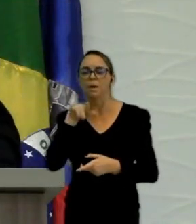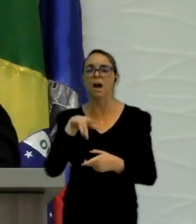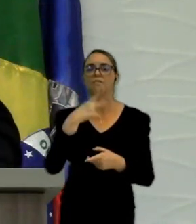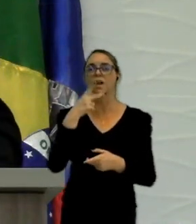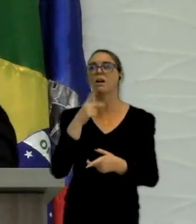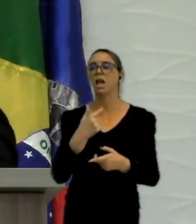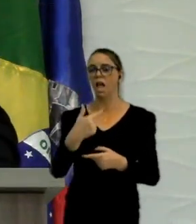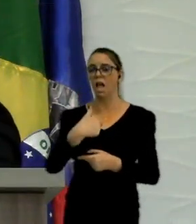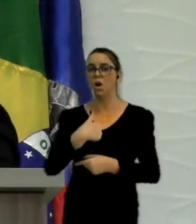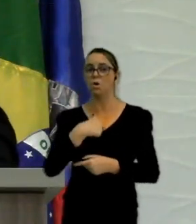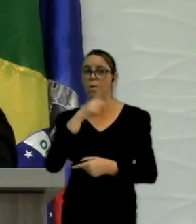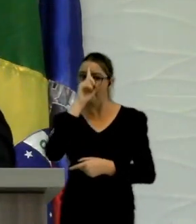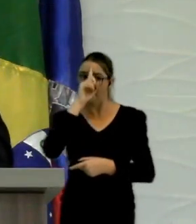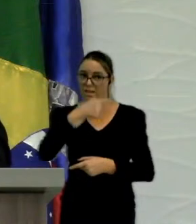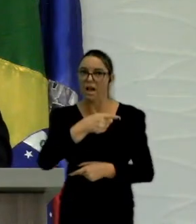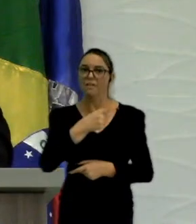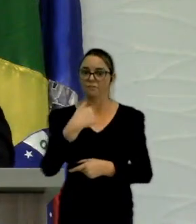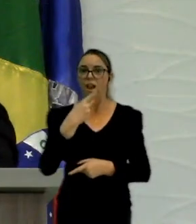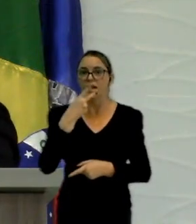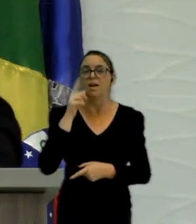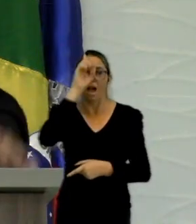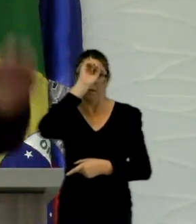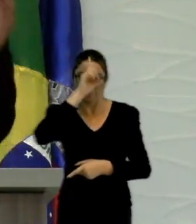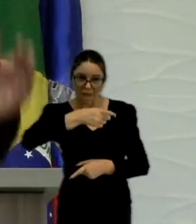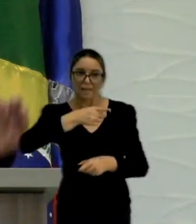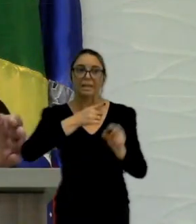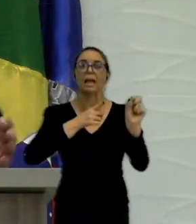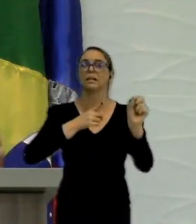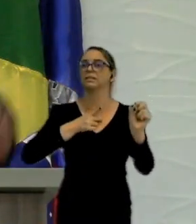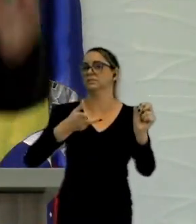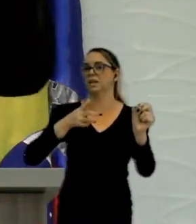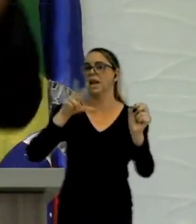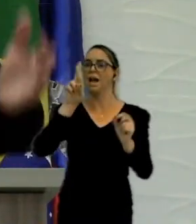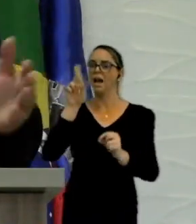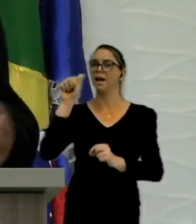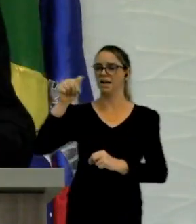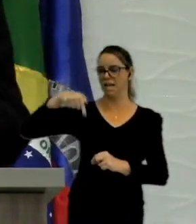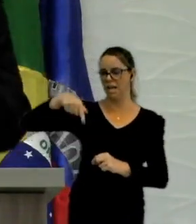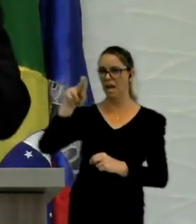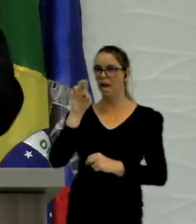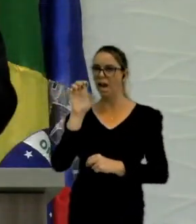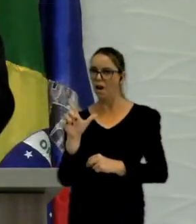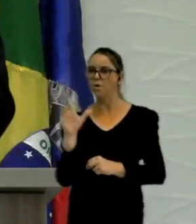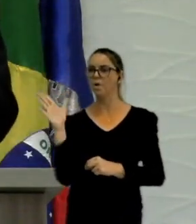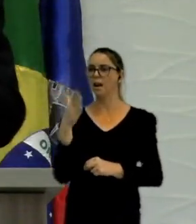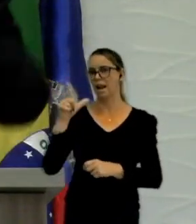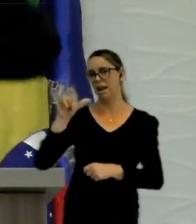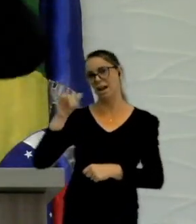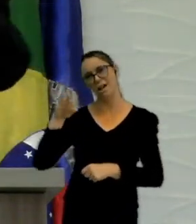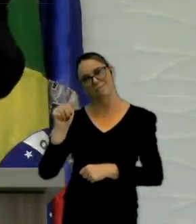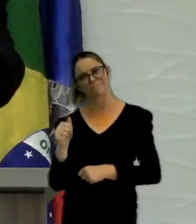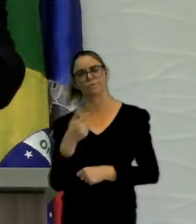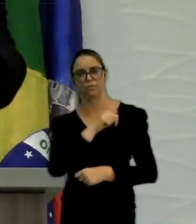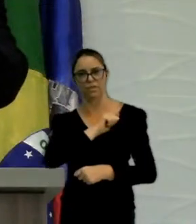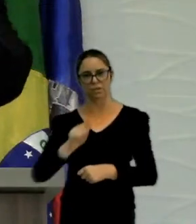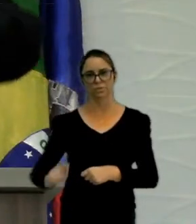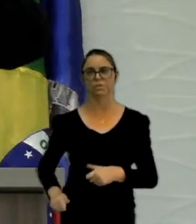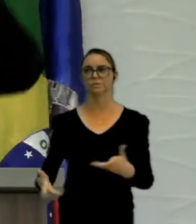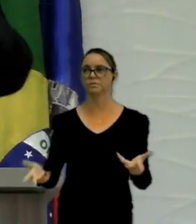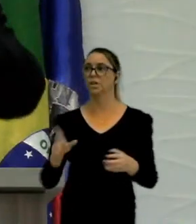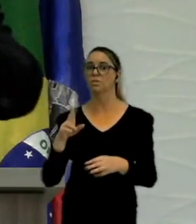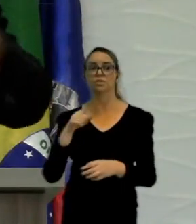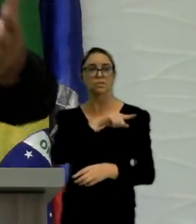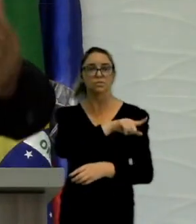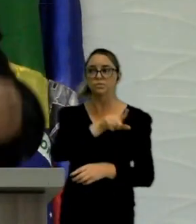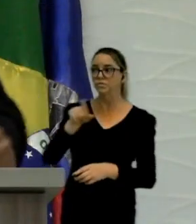microfone. Quem comanda a Compesa é a Raquel Lira. E nós sabemos, a população de São Bento tem que saber, que esses vereadores aqui estão